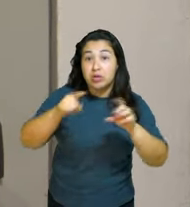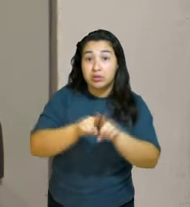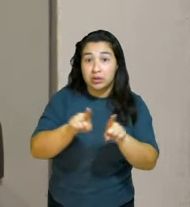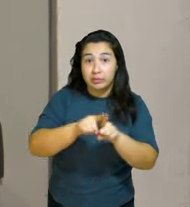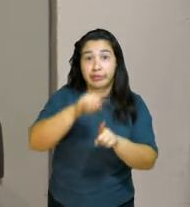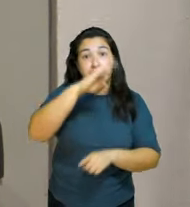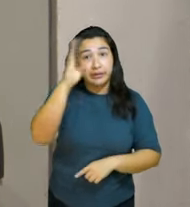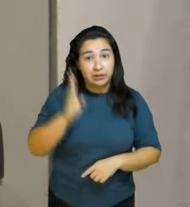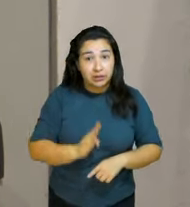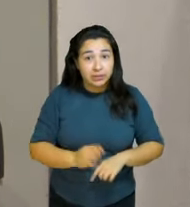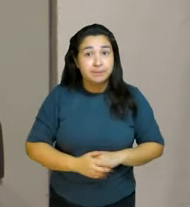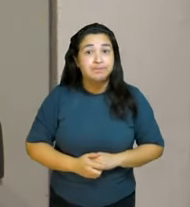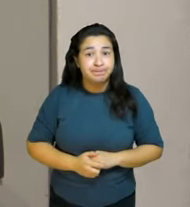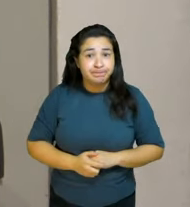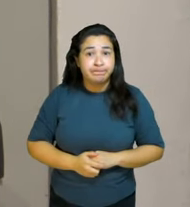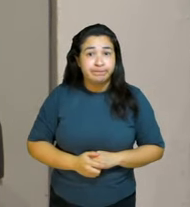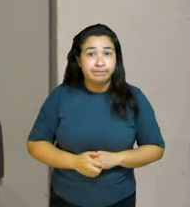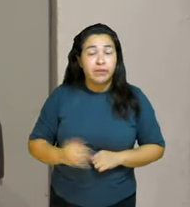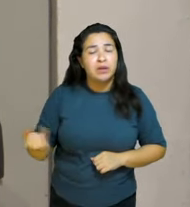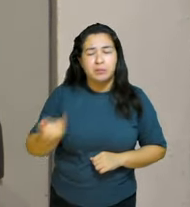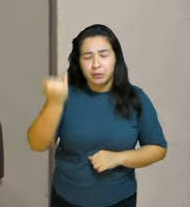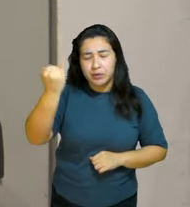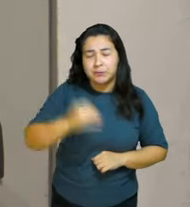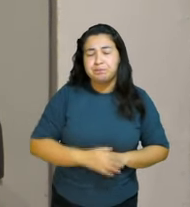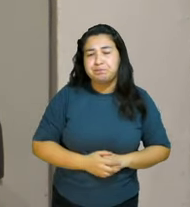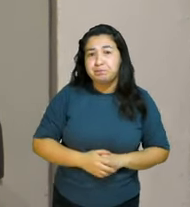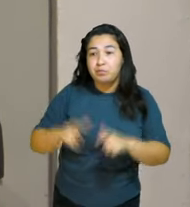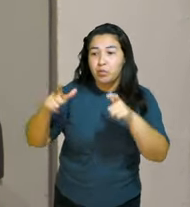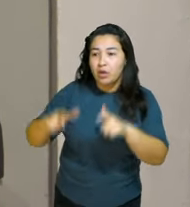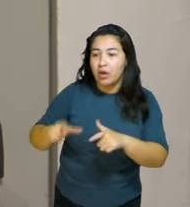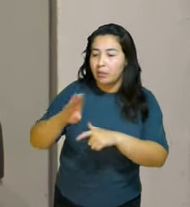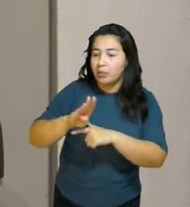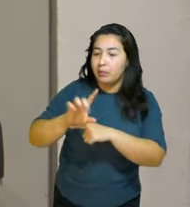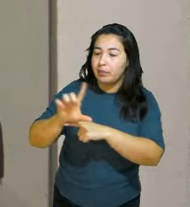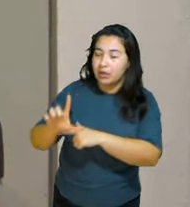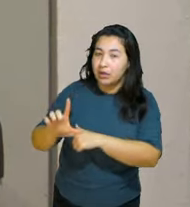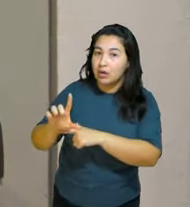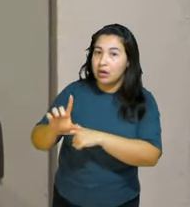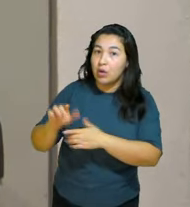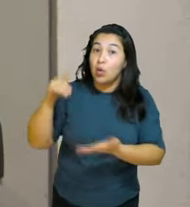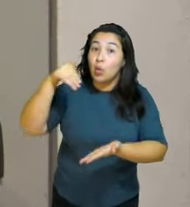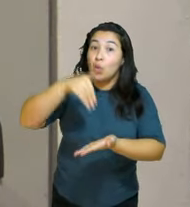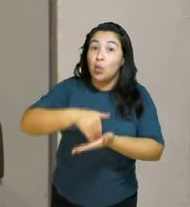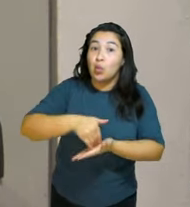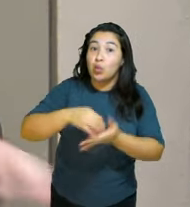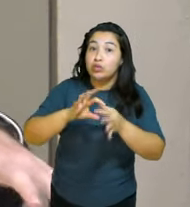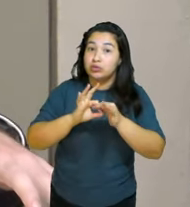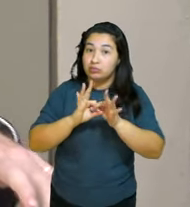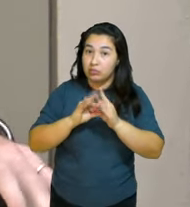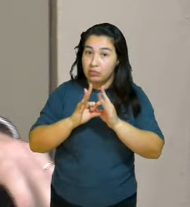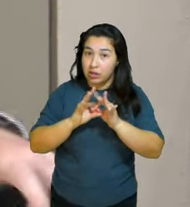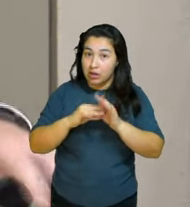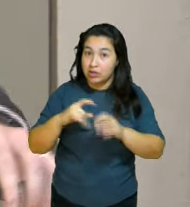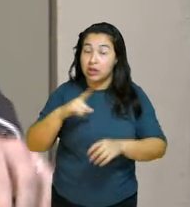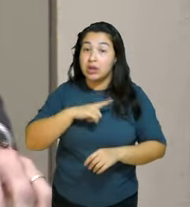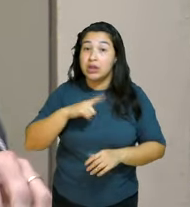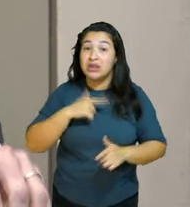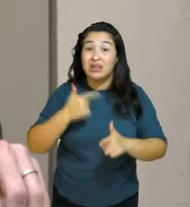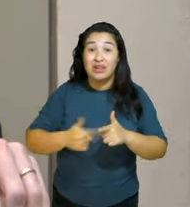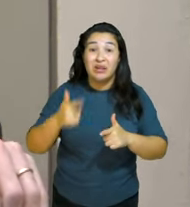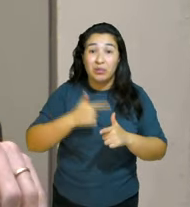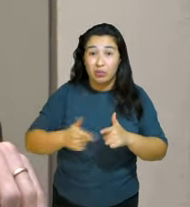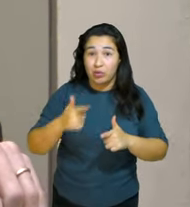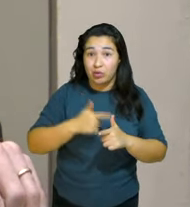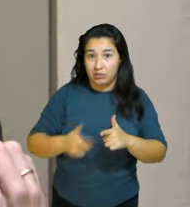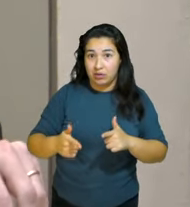muito importante. Em Blumenau, no último Parajask, com toda essa expectativa que teve, nós tivemos um problema que,